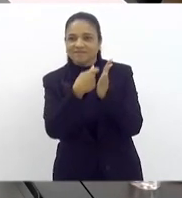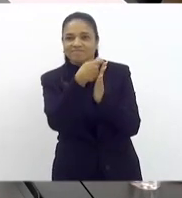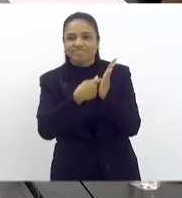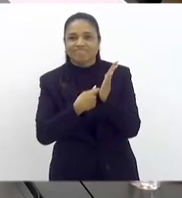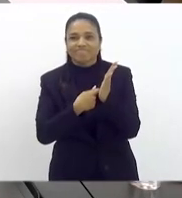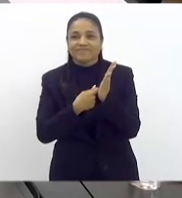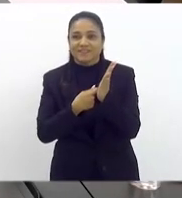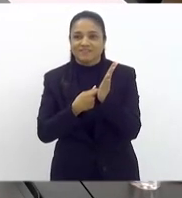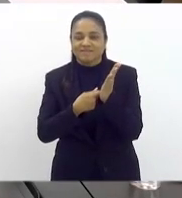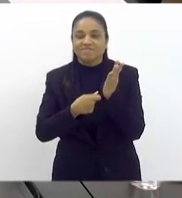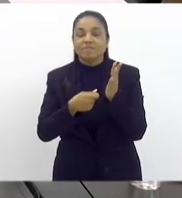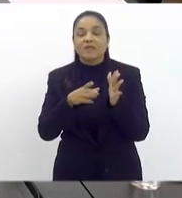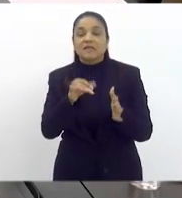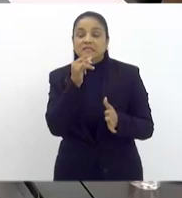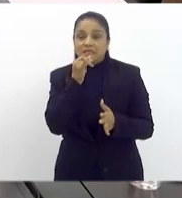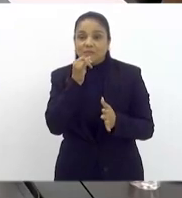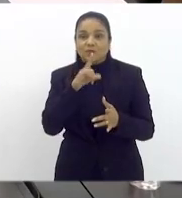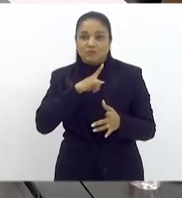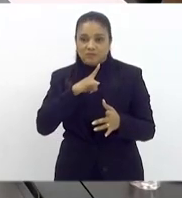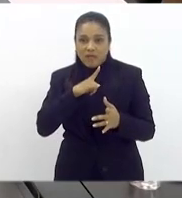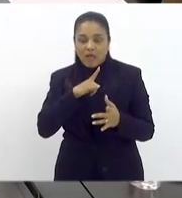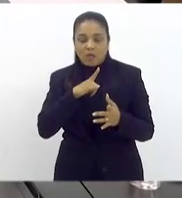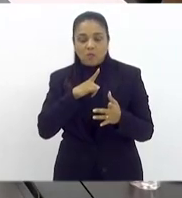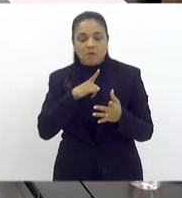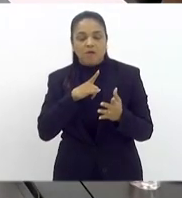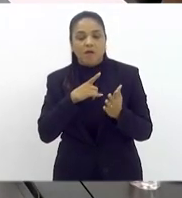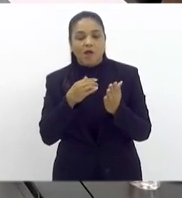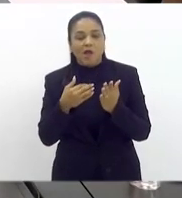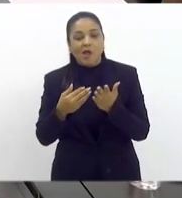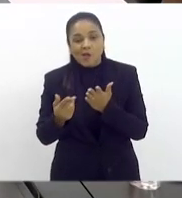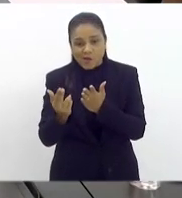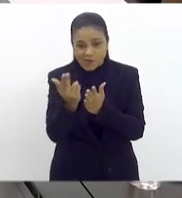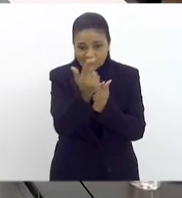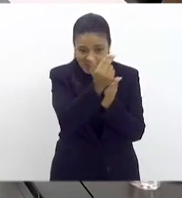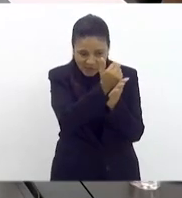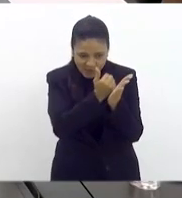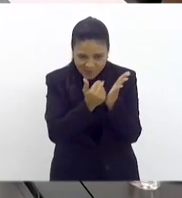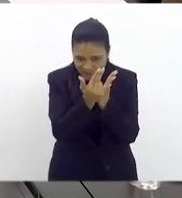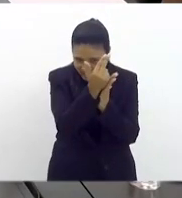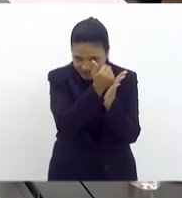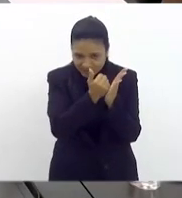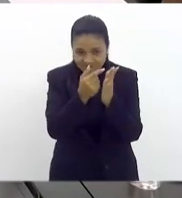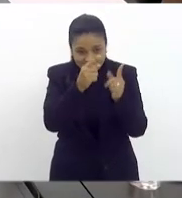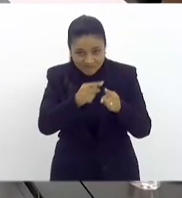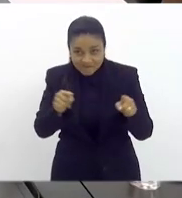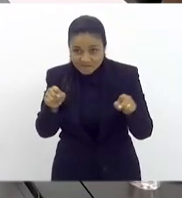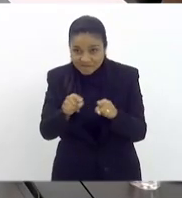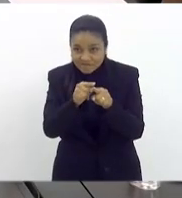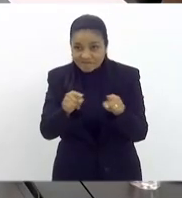dizendo é o seguinte... Se eu tenho uma composição gerada, eu tenho fonograma, o ECAD